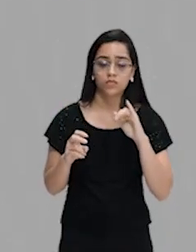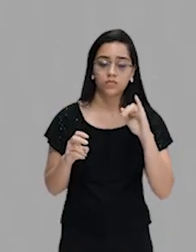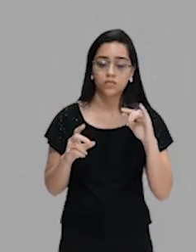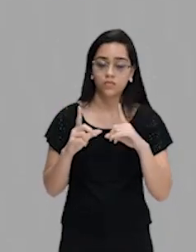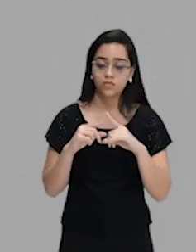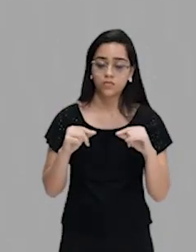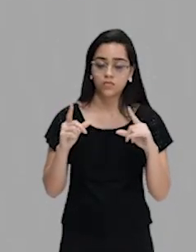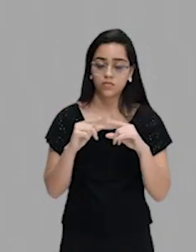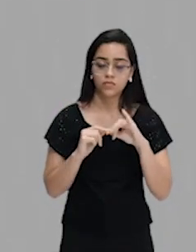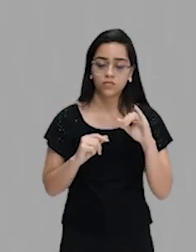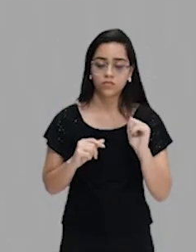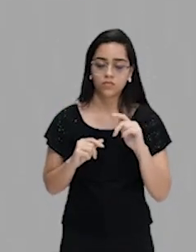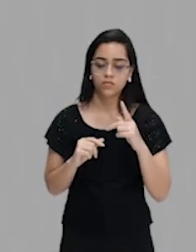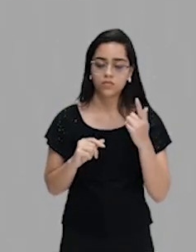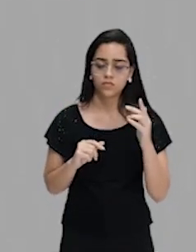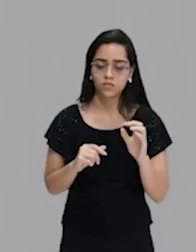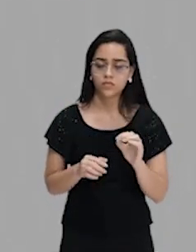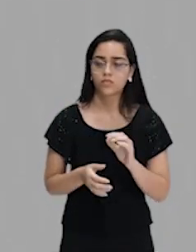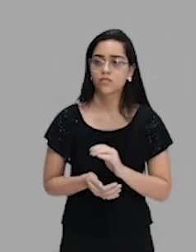entre aspas, ok?